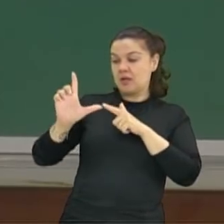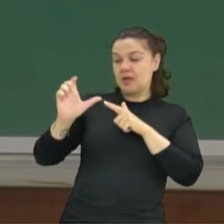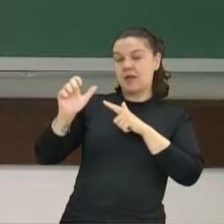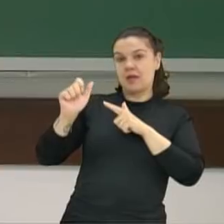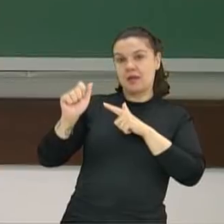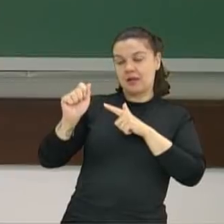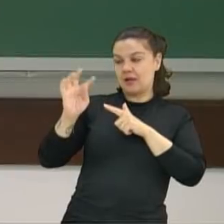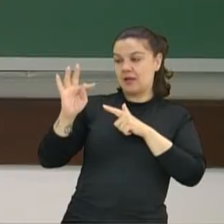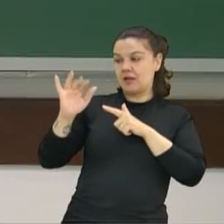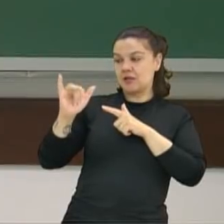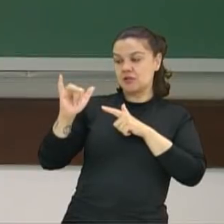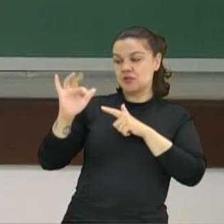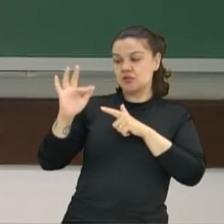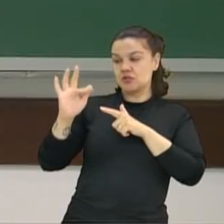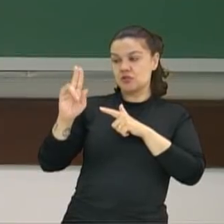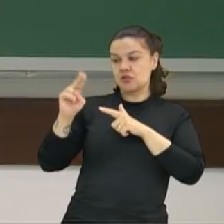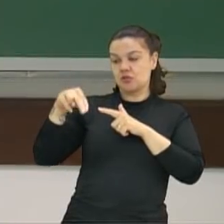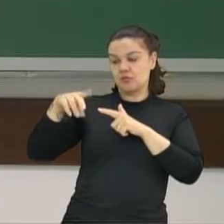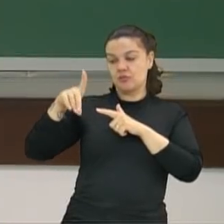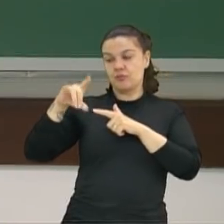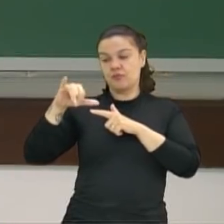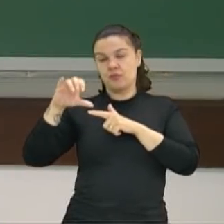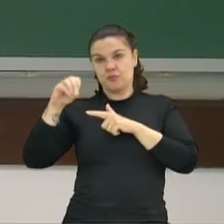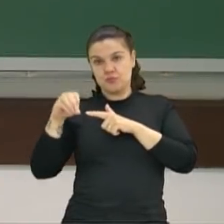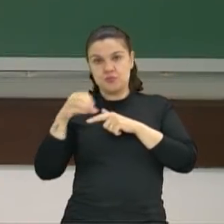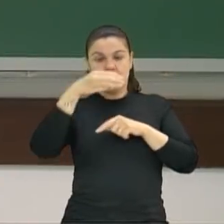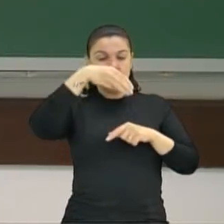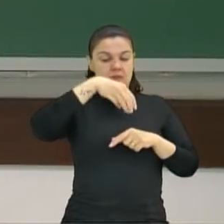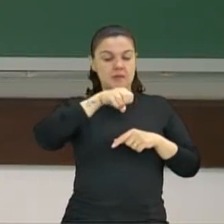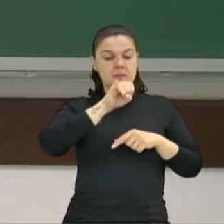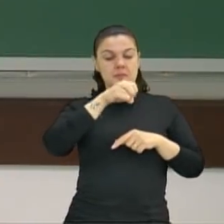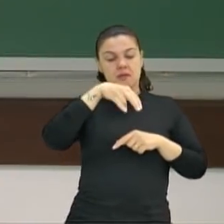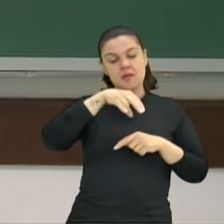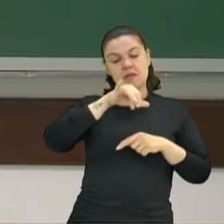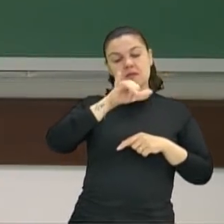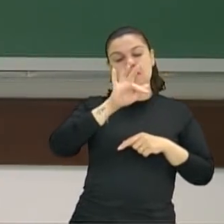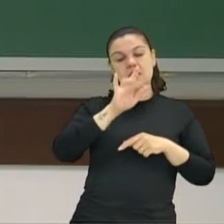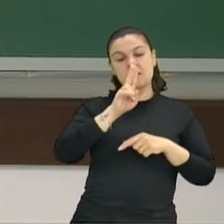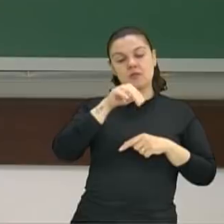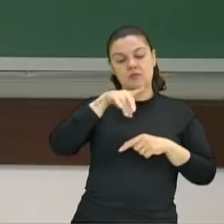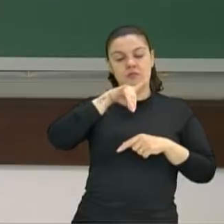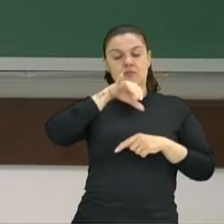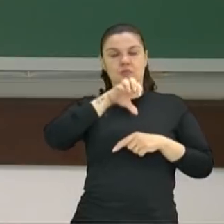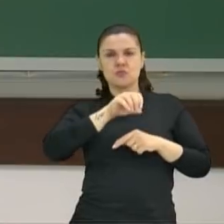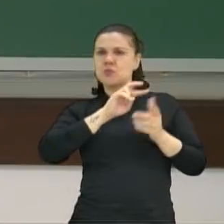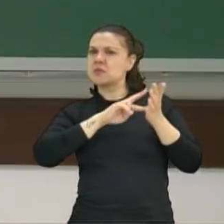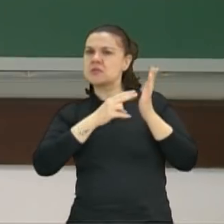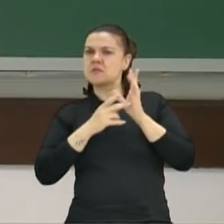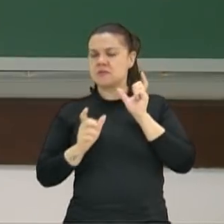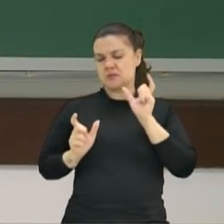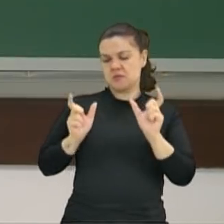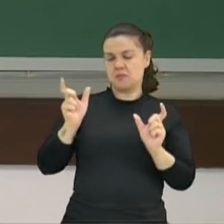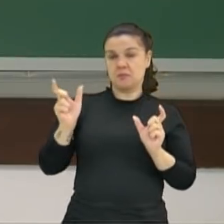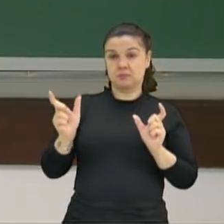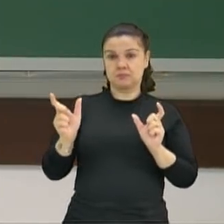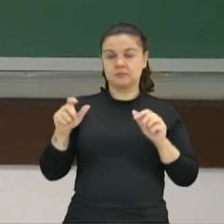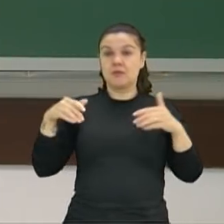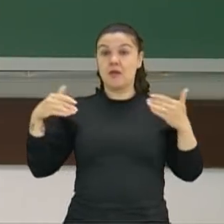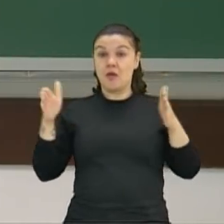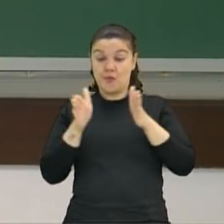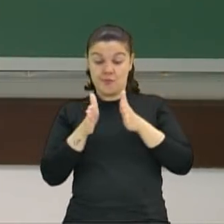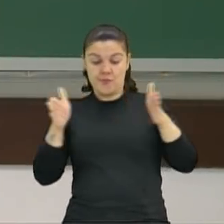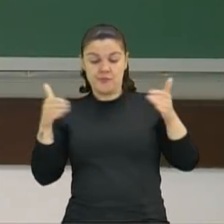Latifúndio e minifúndio, duas mais palavrinhas para a gente aprender aqui. Quanto ao tamanho